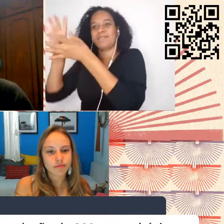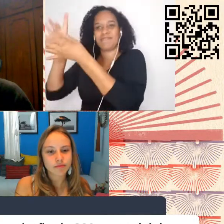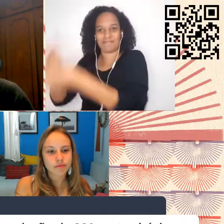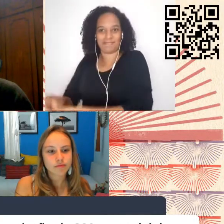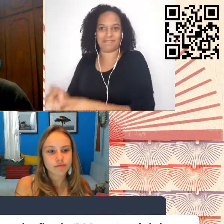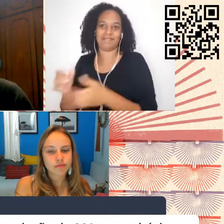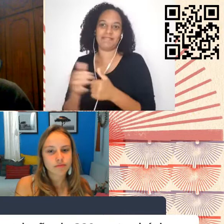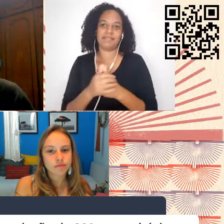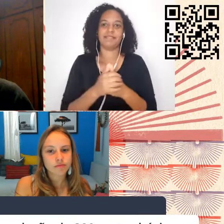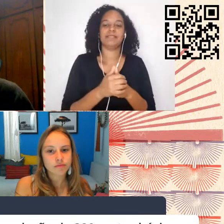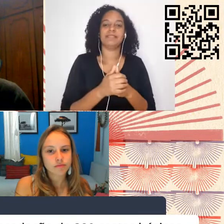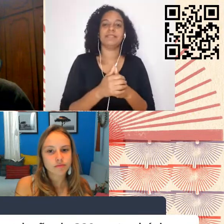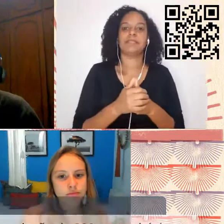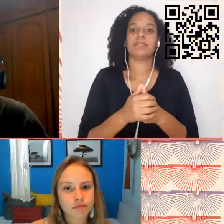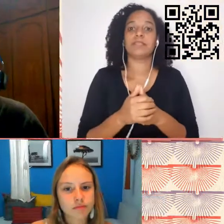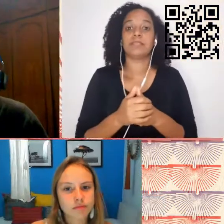Para